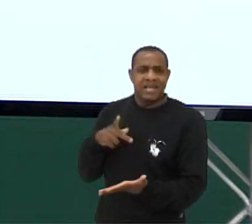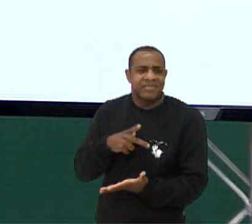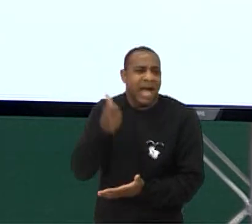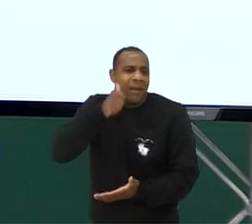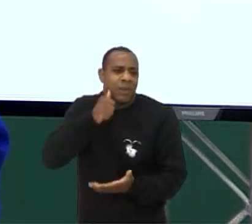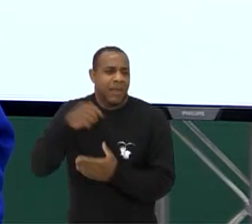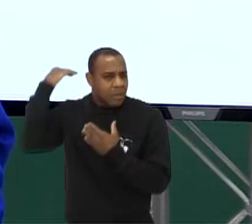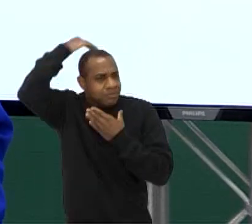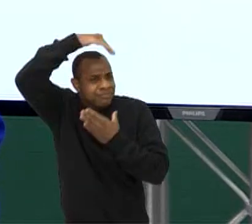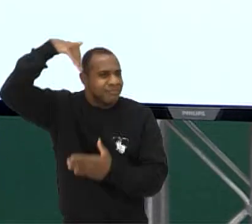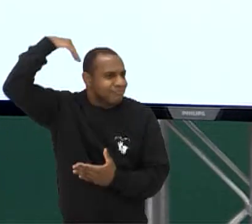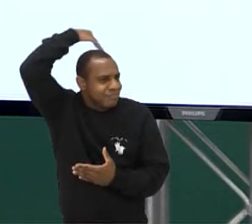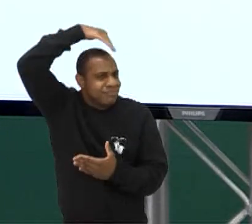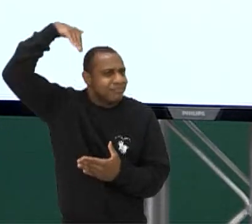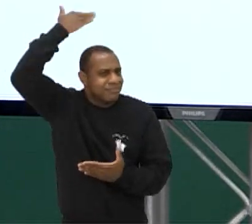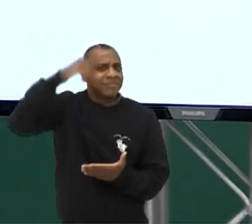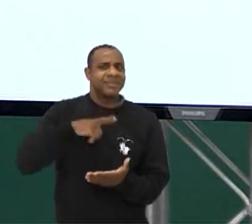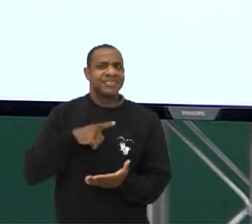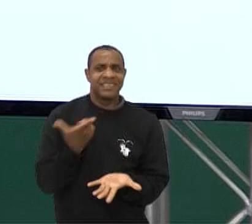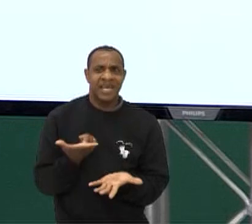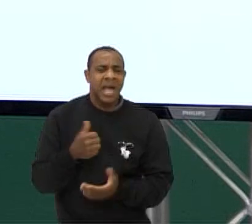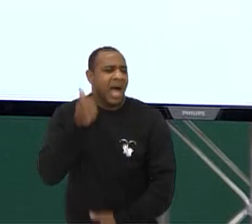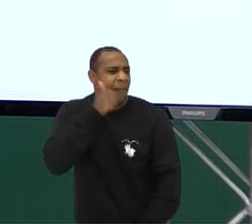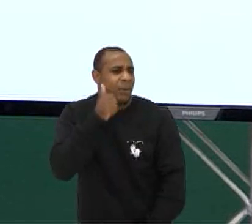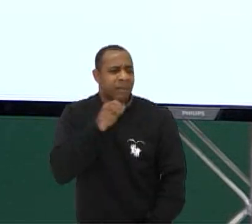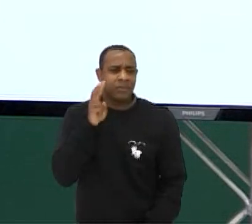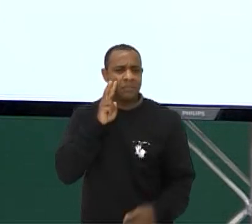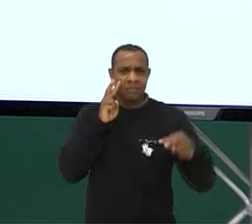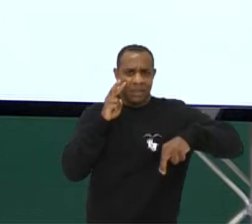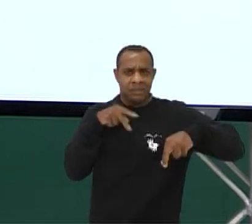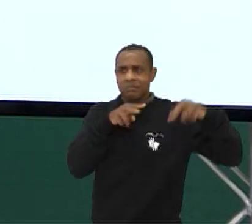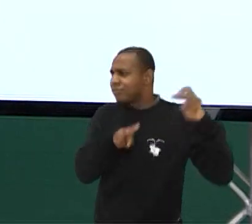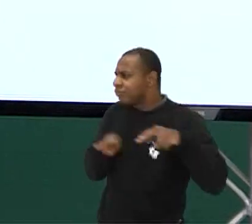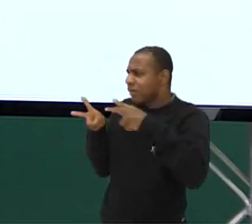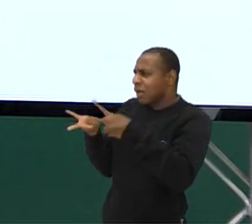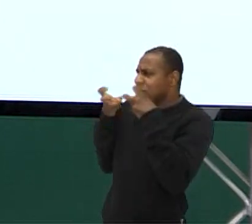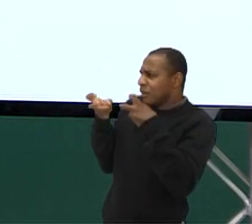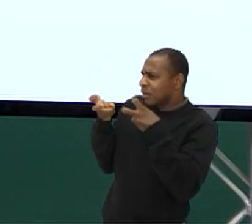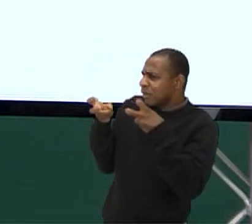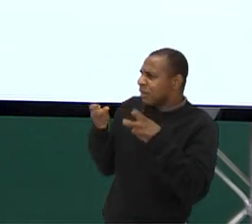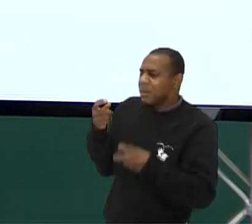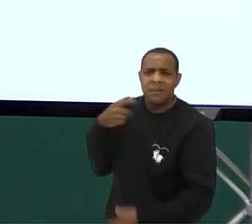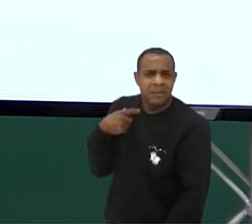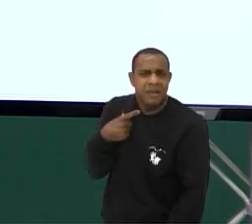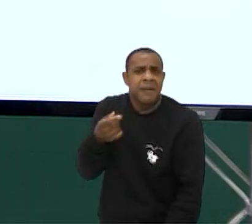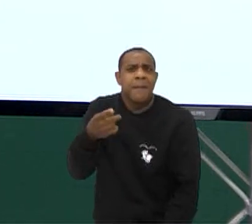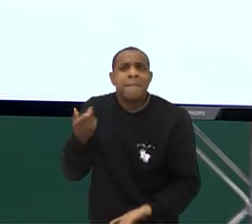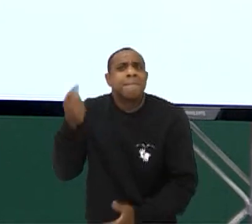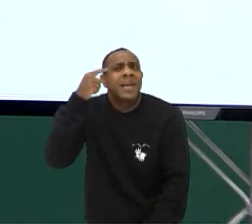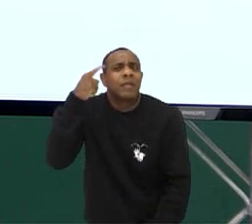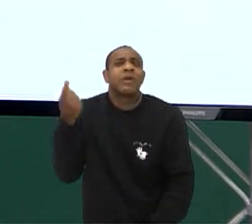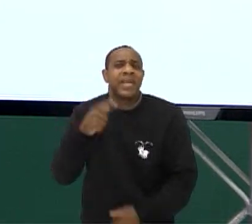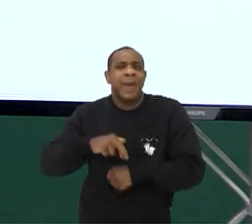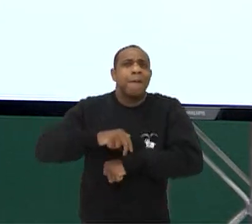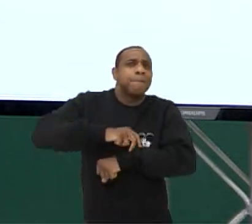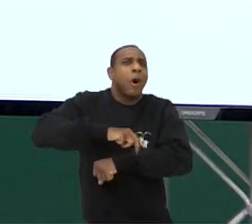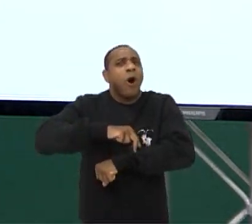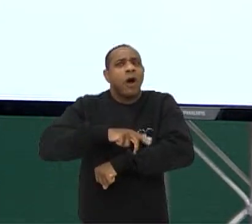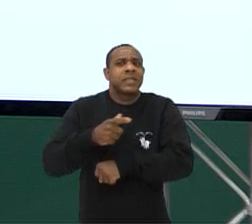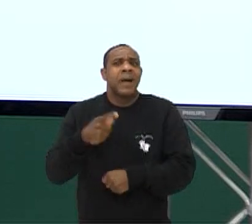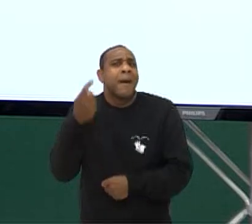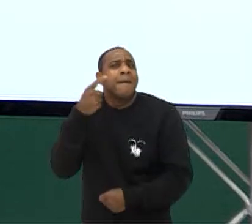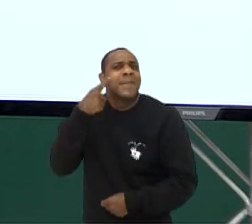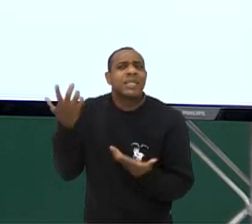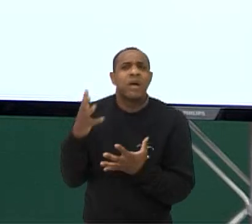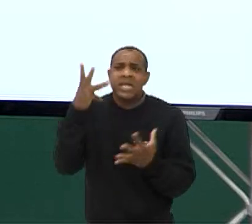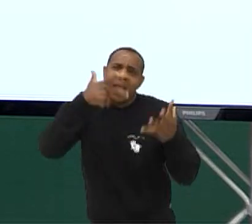no cabelo para esconder isso. As mulheres aqui da elite brasileira olharam e acharam que era a última moda na Europa. Foram todas